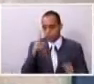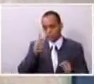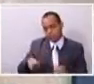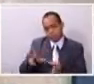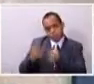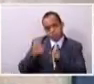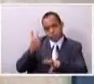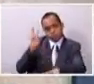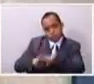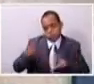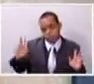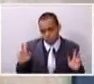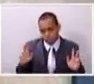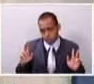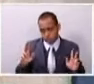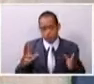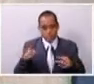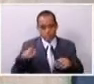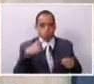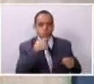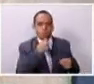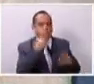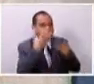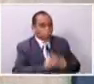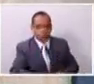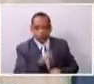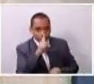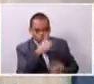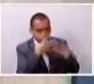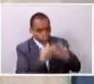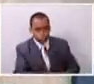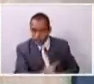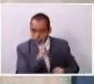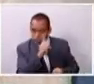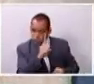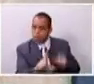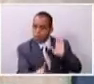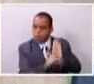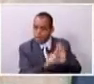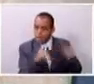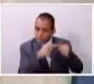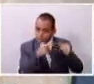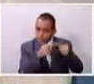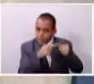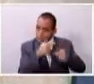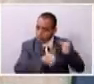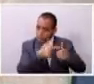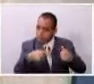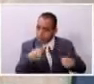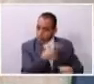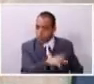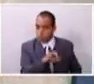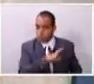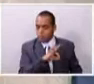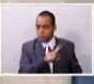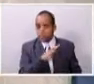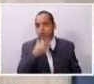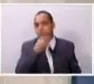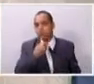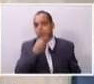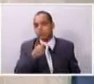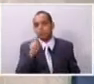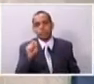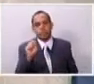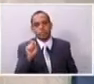Metropolitana. E ele, não aceitando a ação dos guardas civis, que legalmente cumpriam sua função, ele